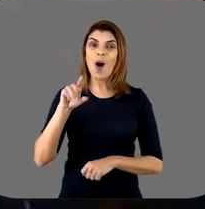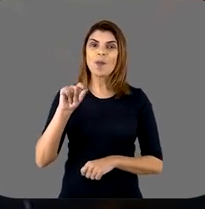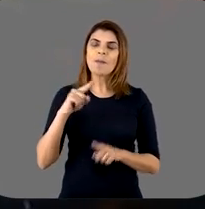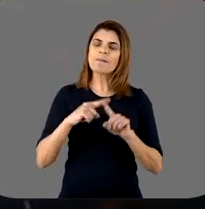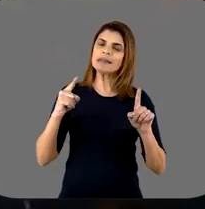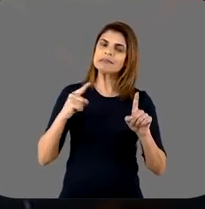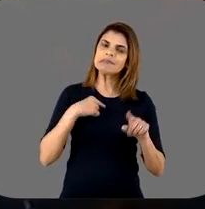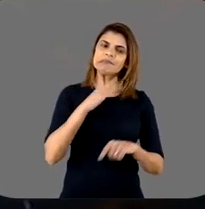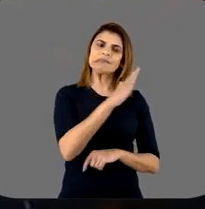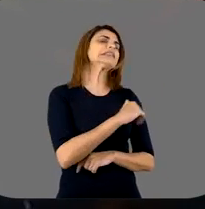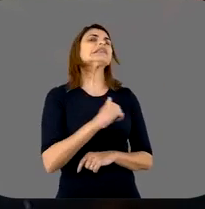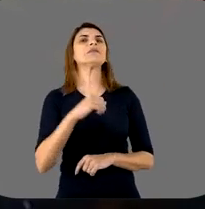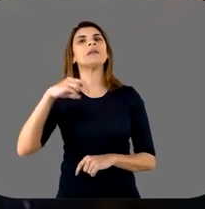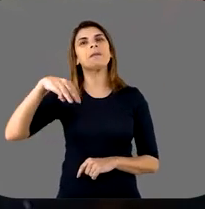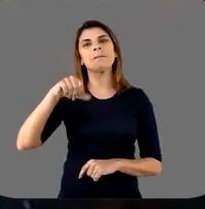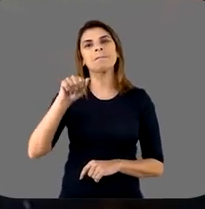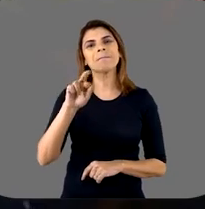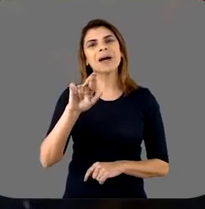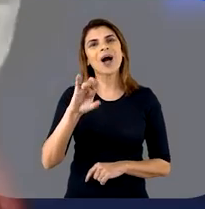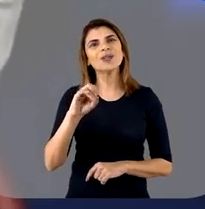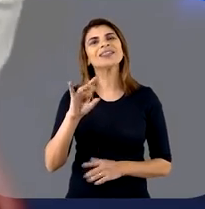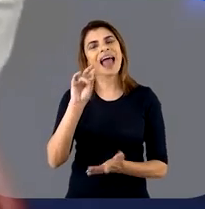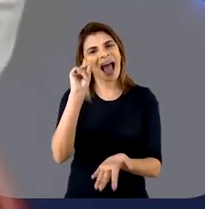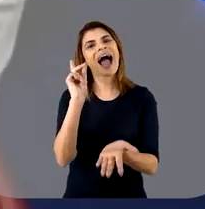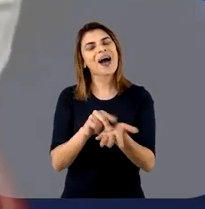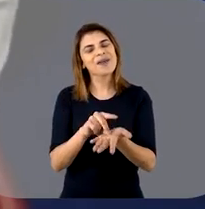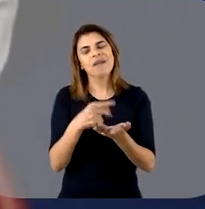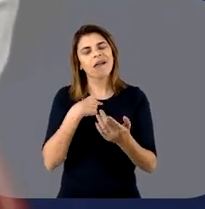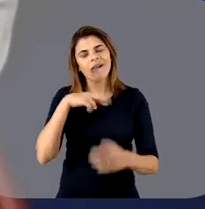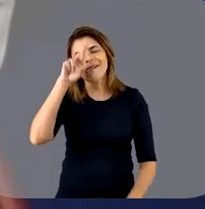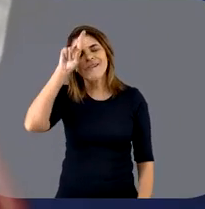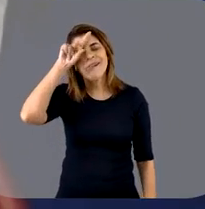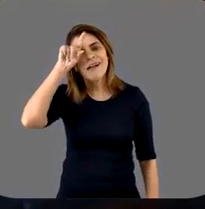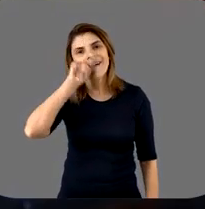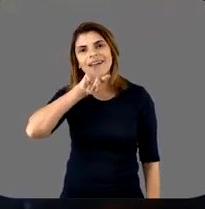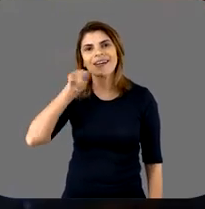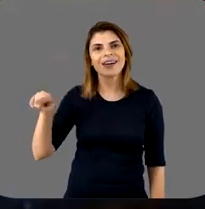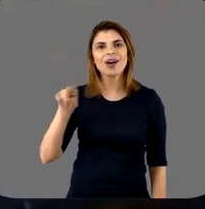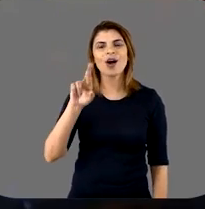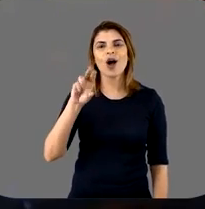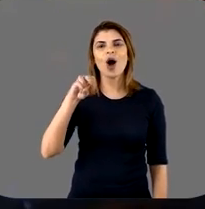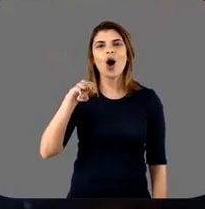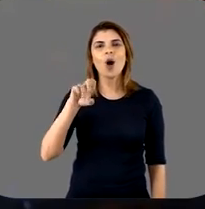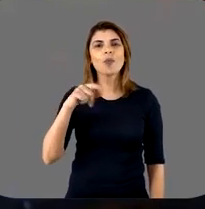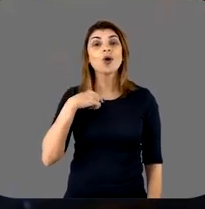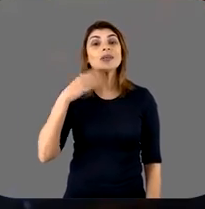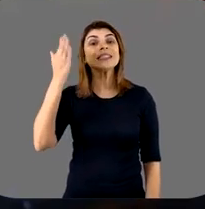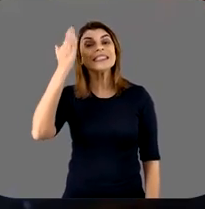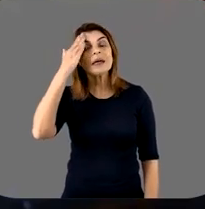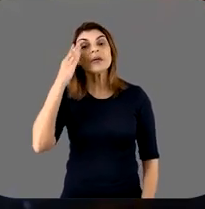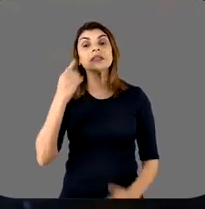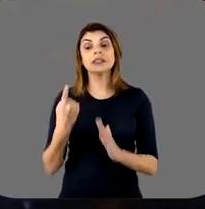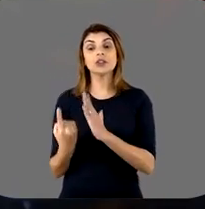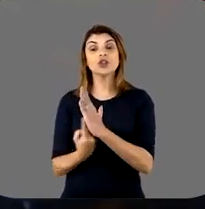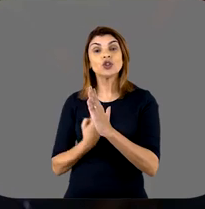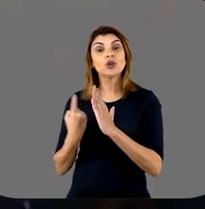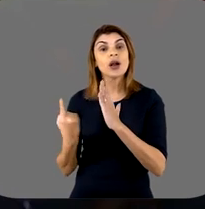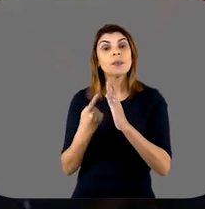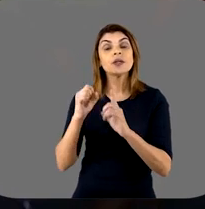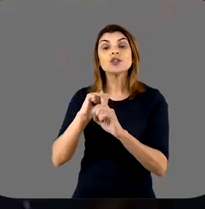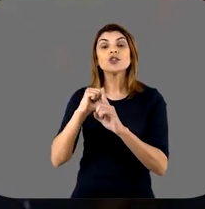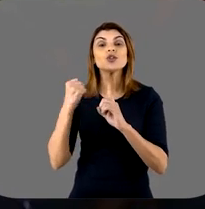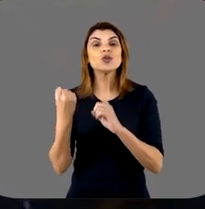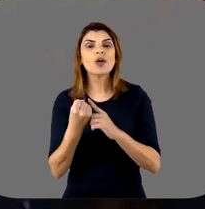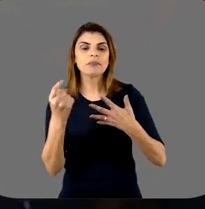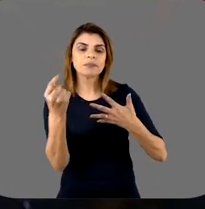Rômulo, mas aí acabei chamando o doutor Maurício, e essa pergunta realmente era para ele. Para o senhor, eu quero saber sobre a questão do isolamento social e